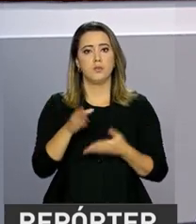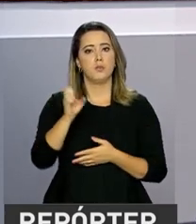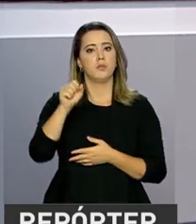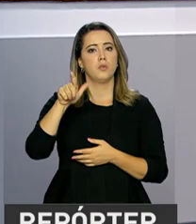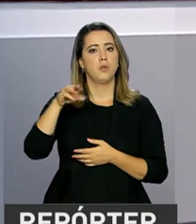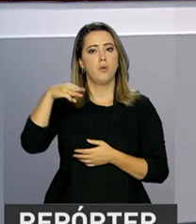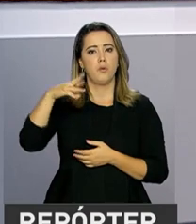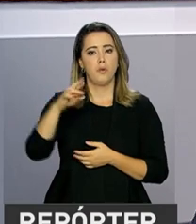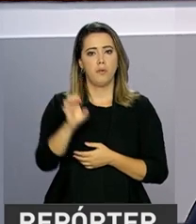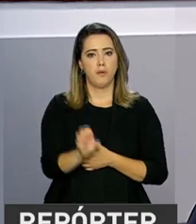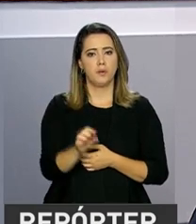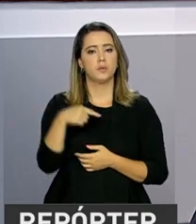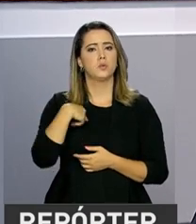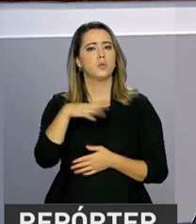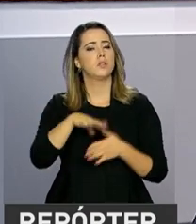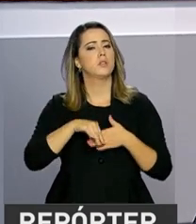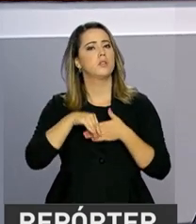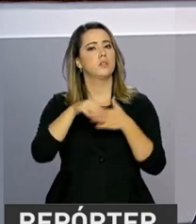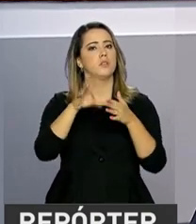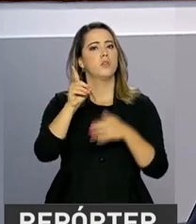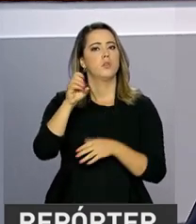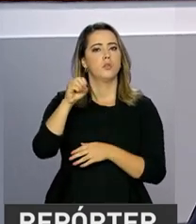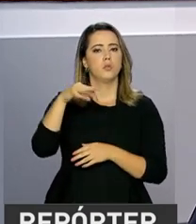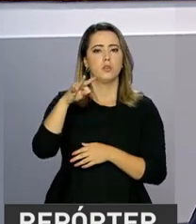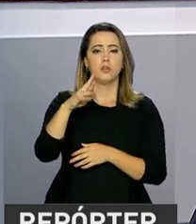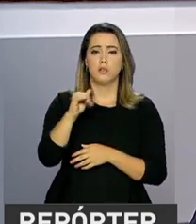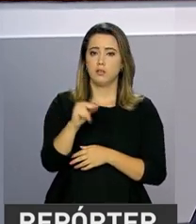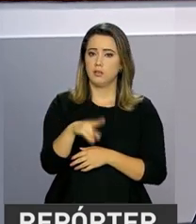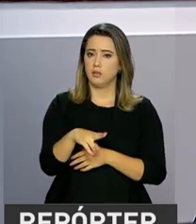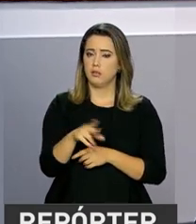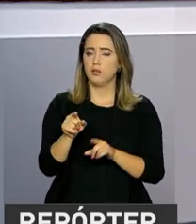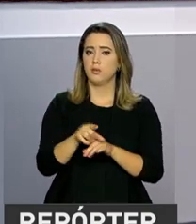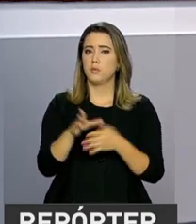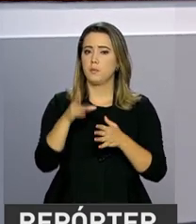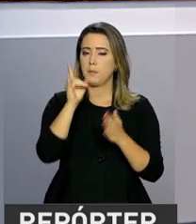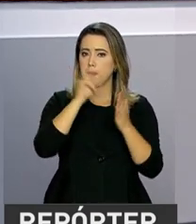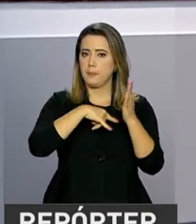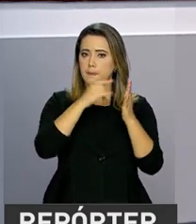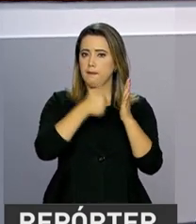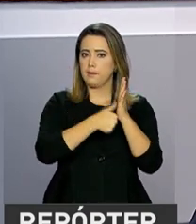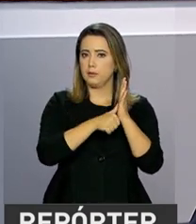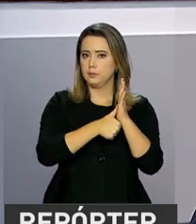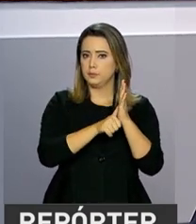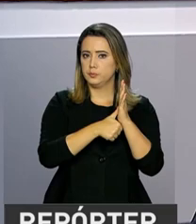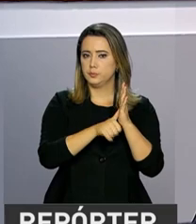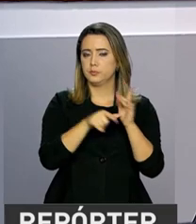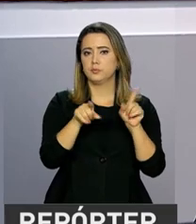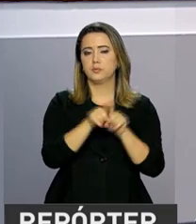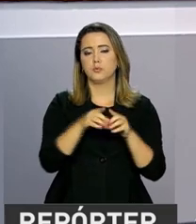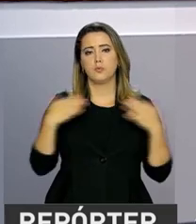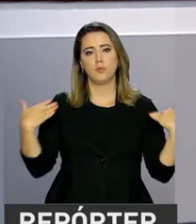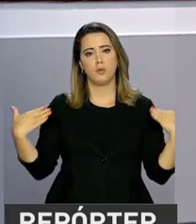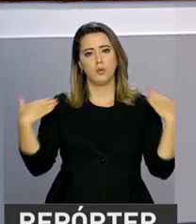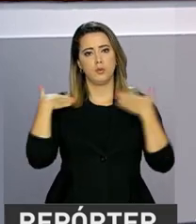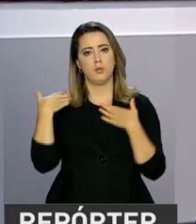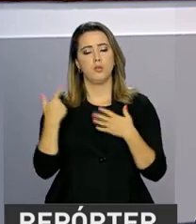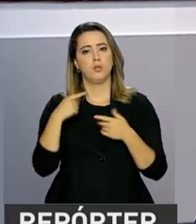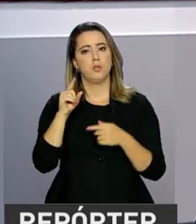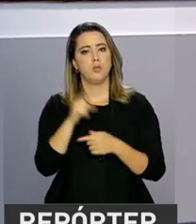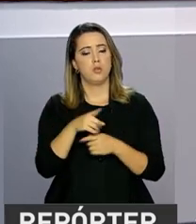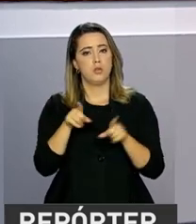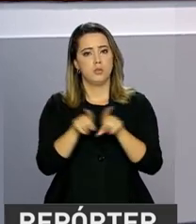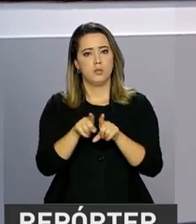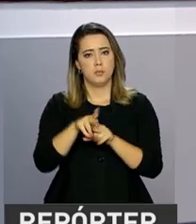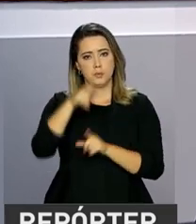elmer vicenzi diretor do denatran a carteira nacional de habilitação eletrônica ea padronização sonora para